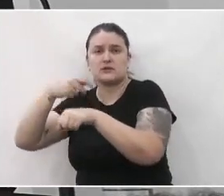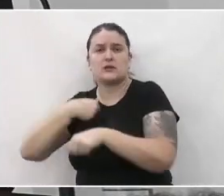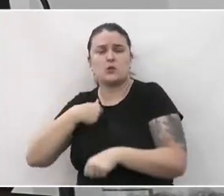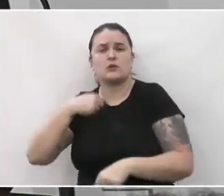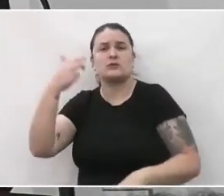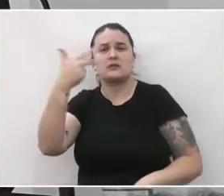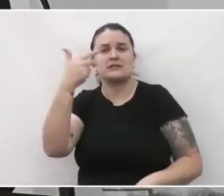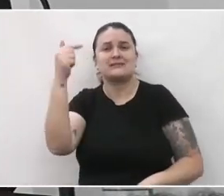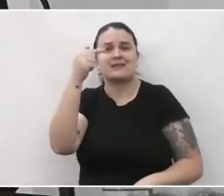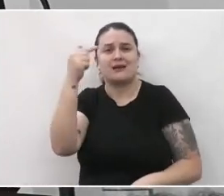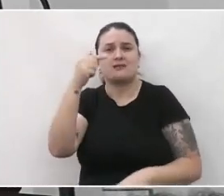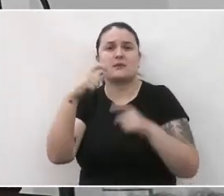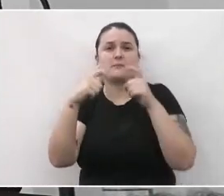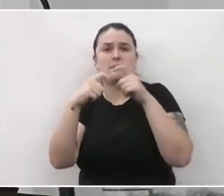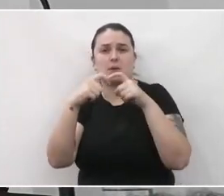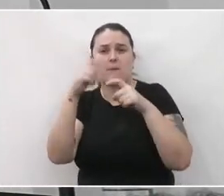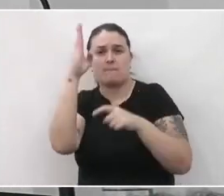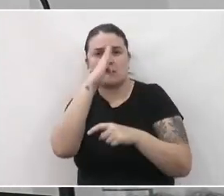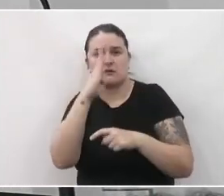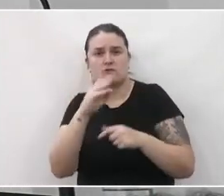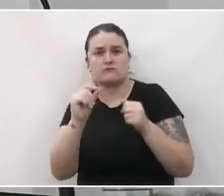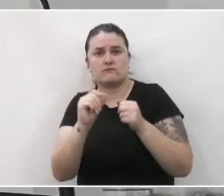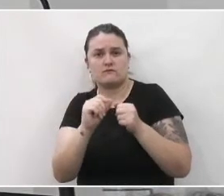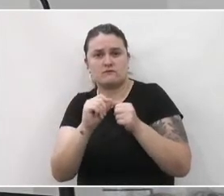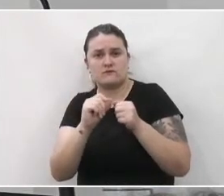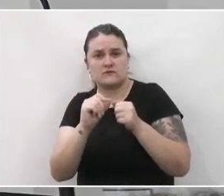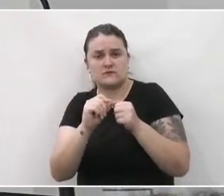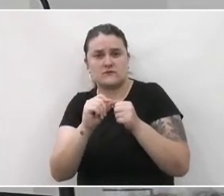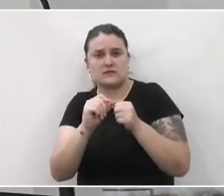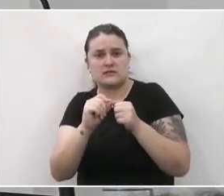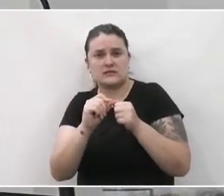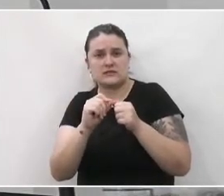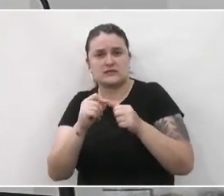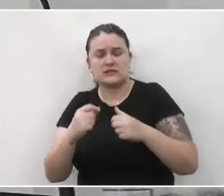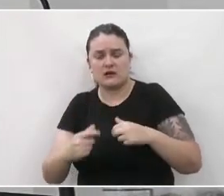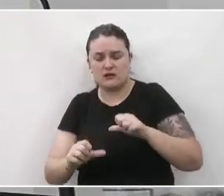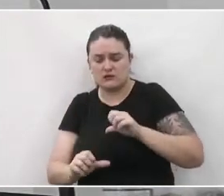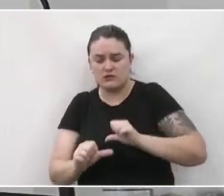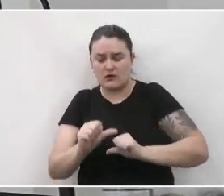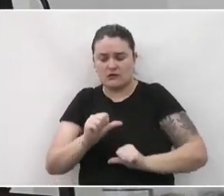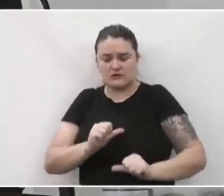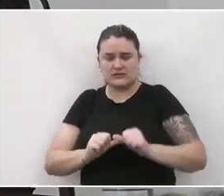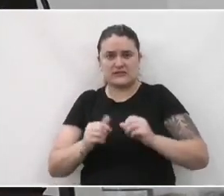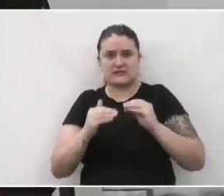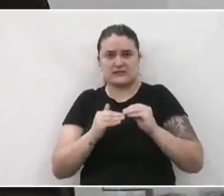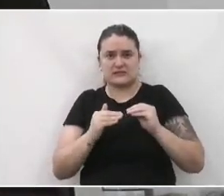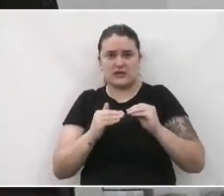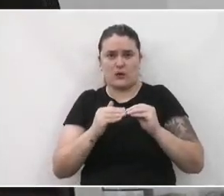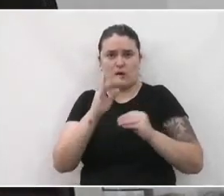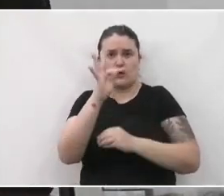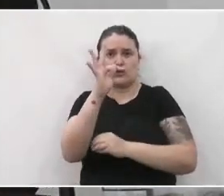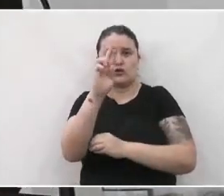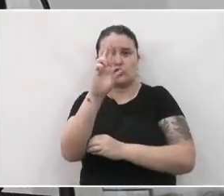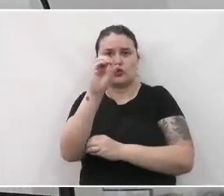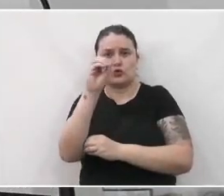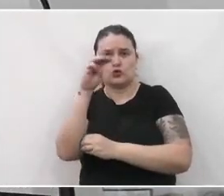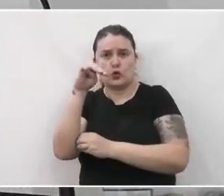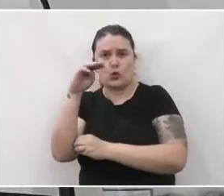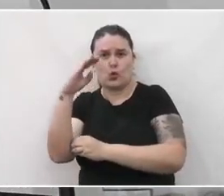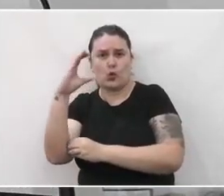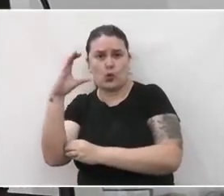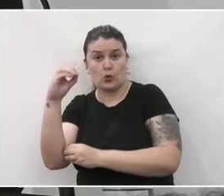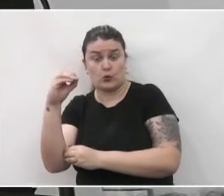37º médico brasileiro a fazer transplante de células-tronco, entre um dos 1000 primeiros do mundo. E